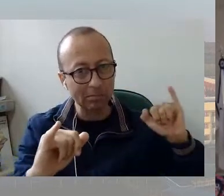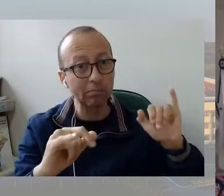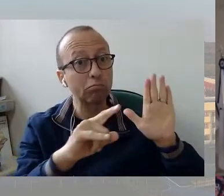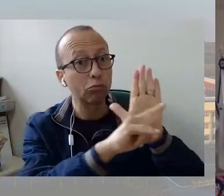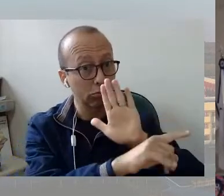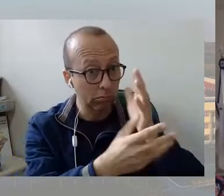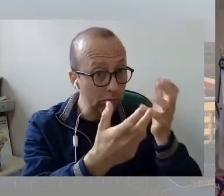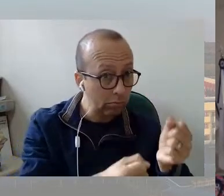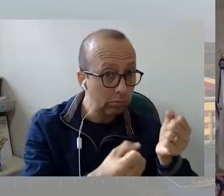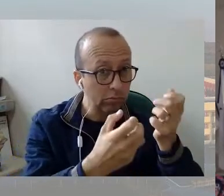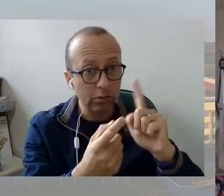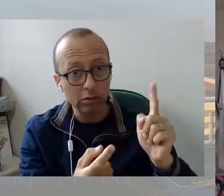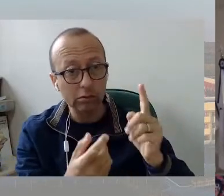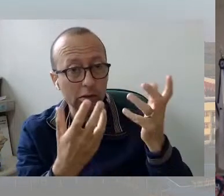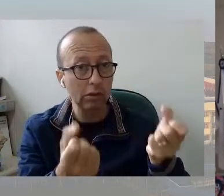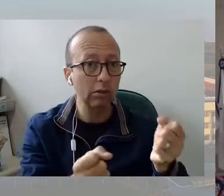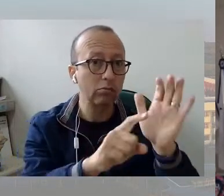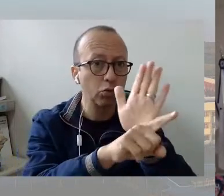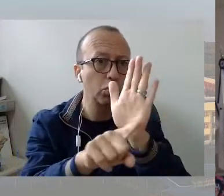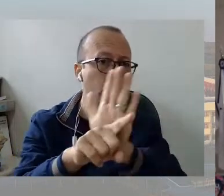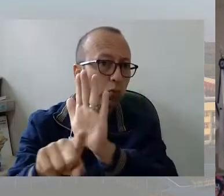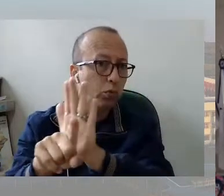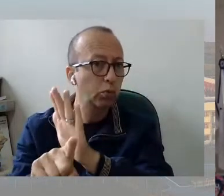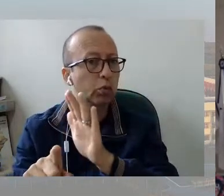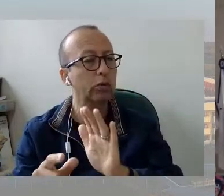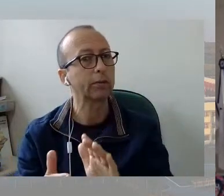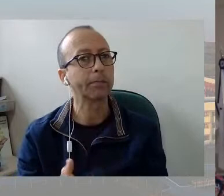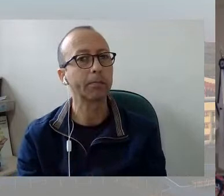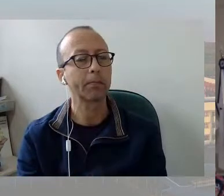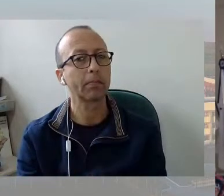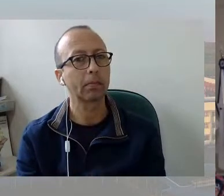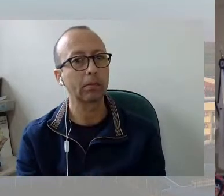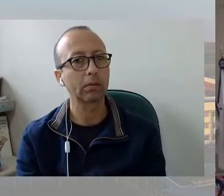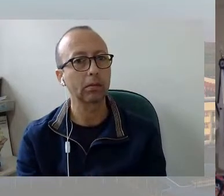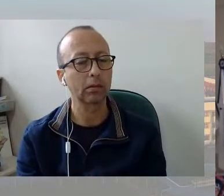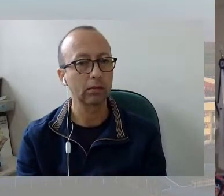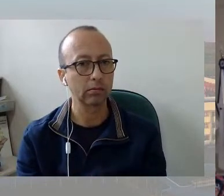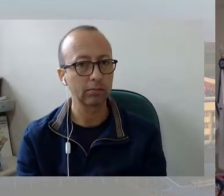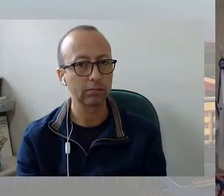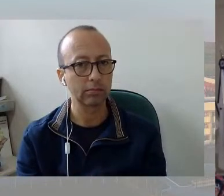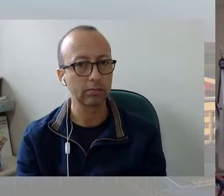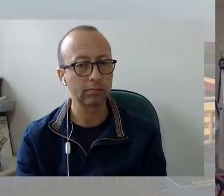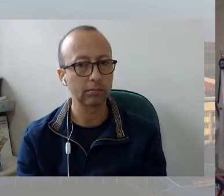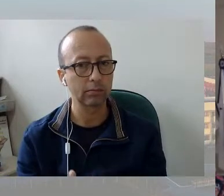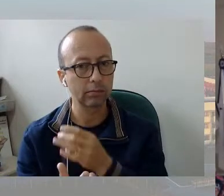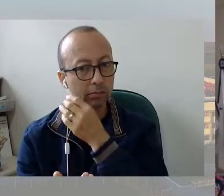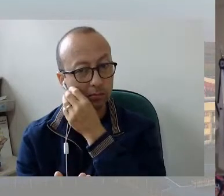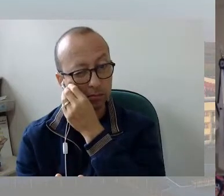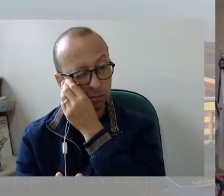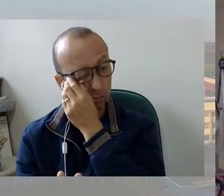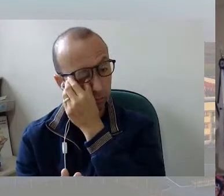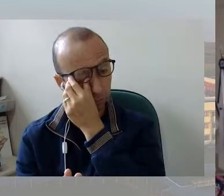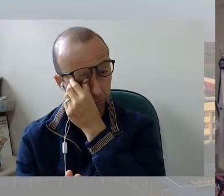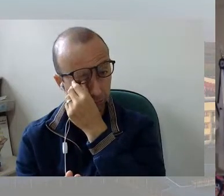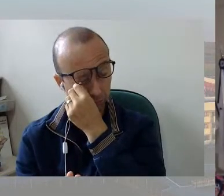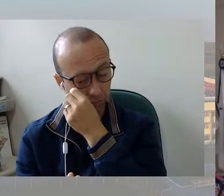porque como relatou o conselheiro Elvio, acho que nós tivemos por alguns